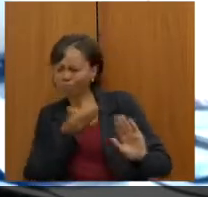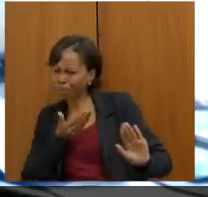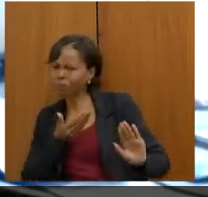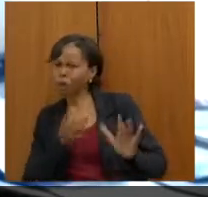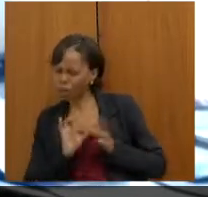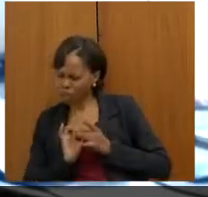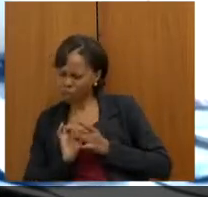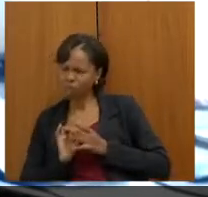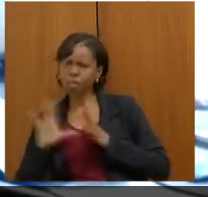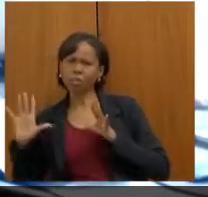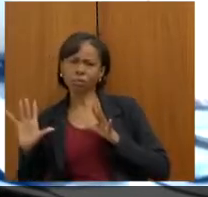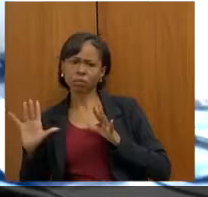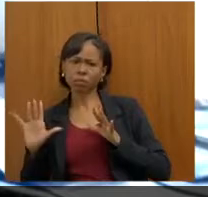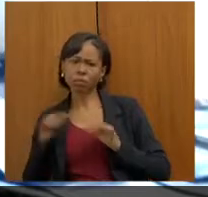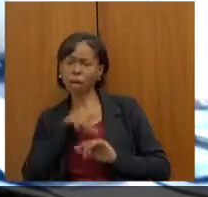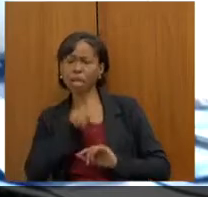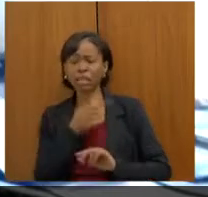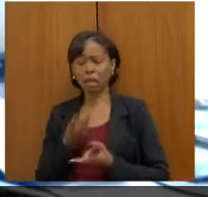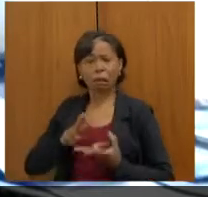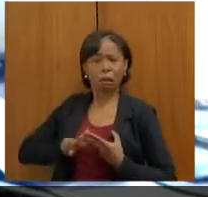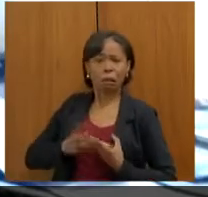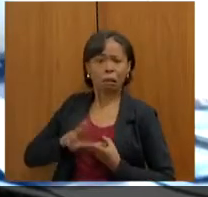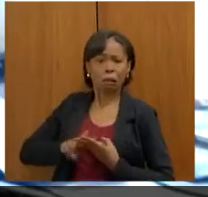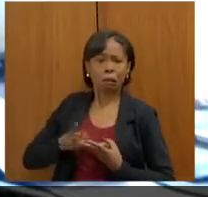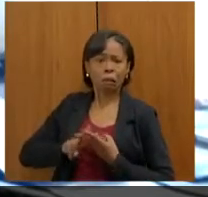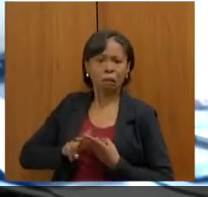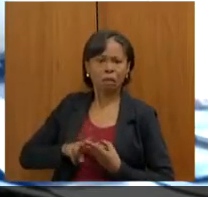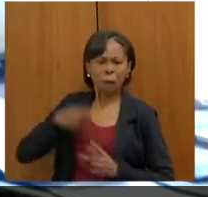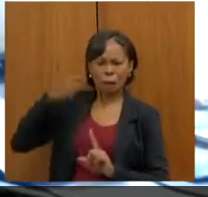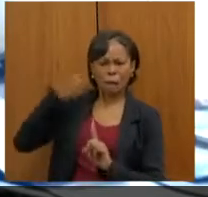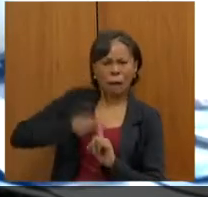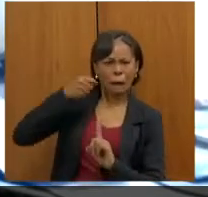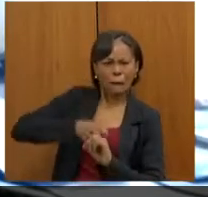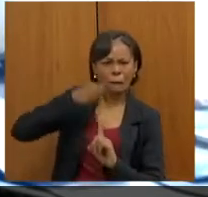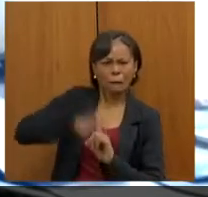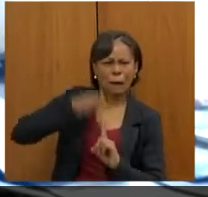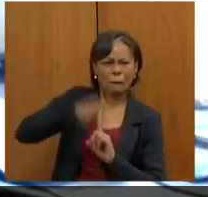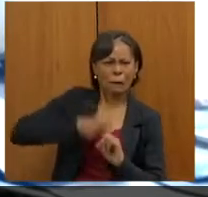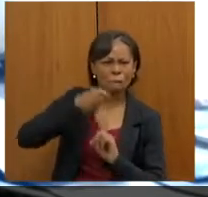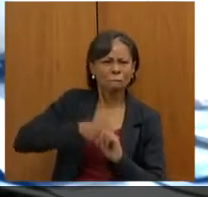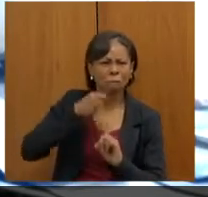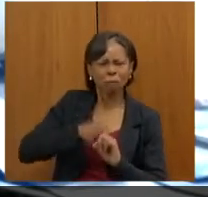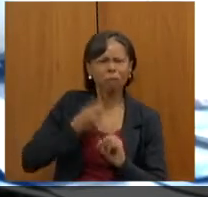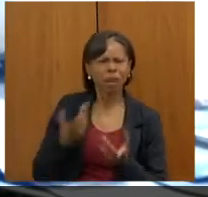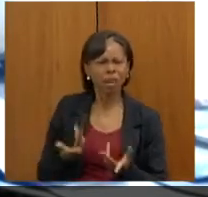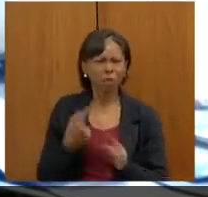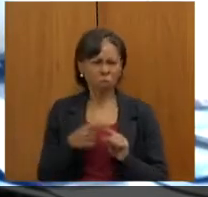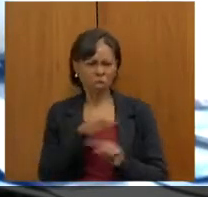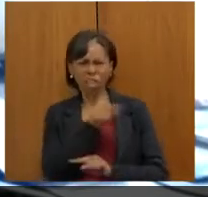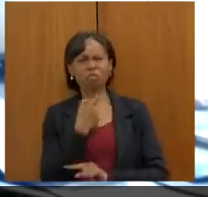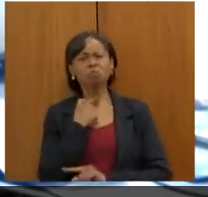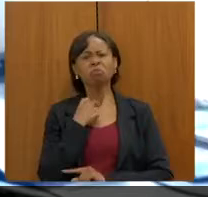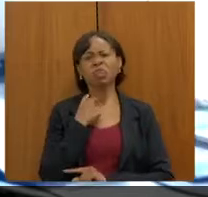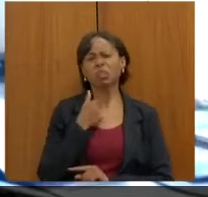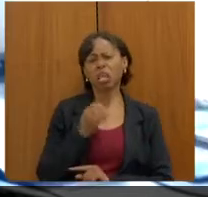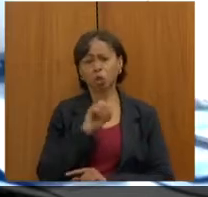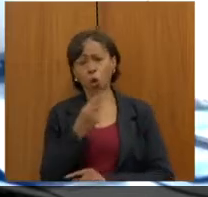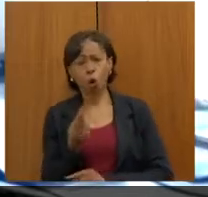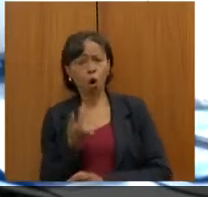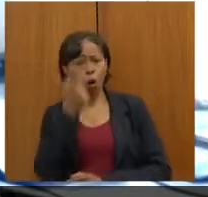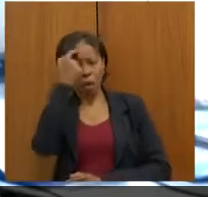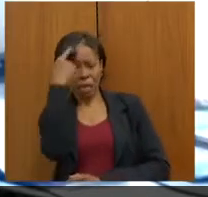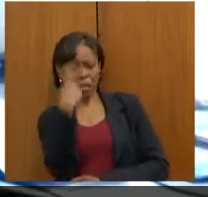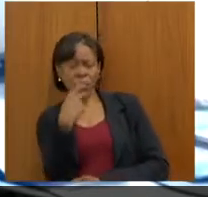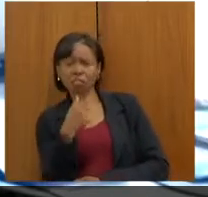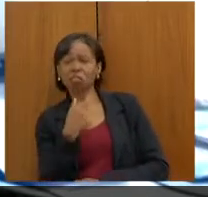eu nunca nos deixa ir embora para que o baixo como se estivesse batendo um saco de pancadas Porque sentiu vontade é porque criou na